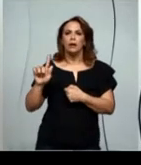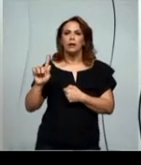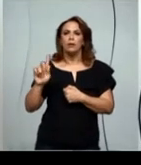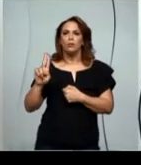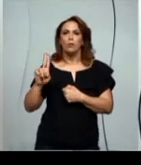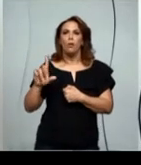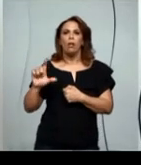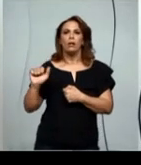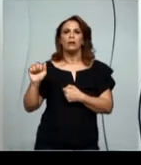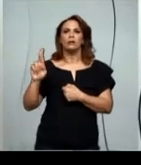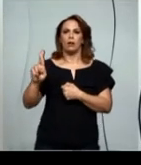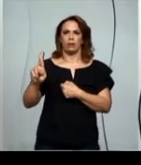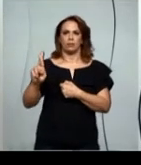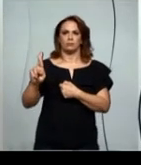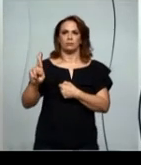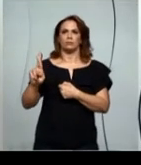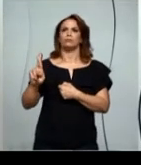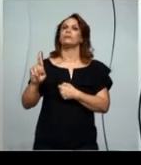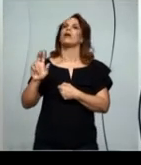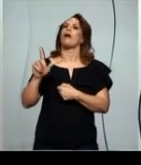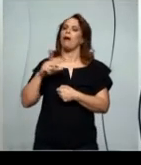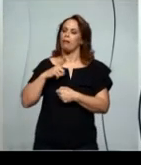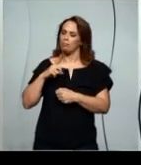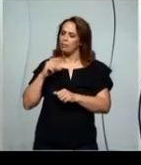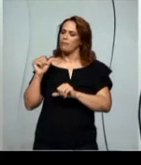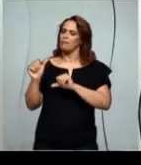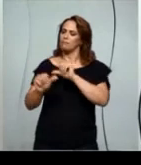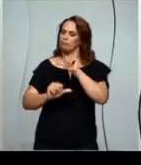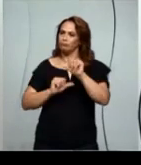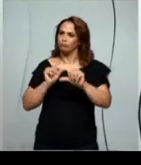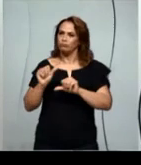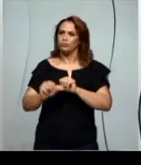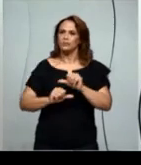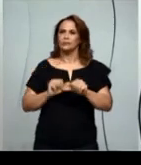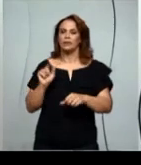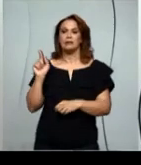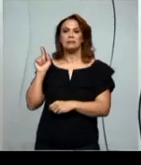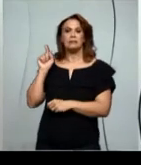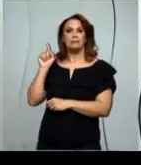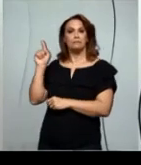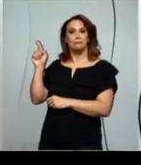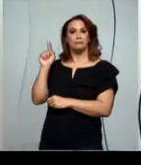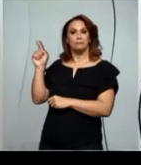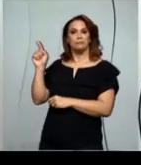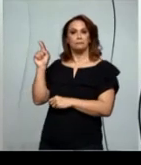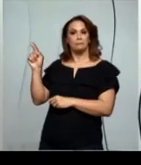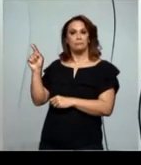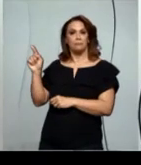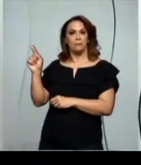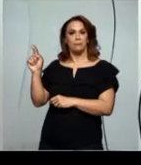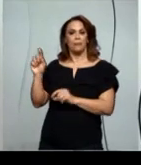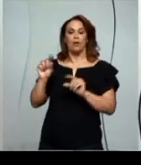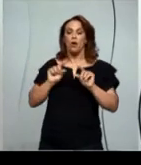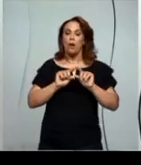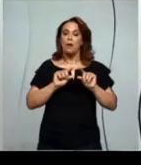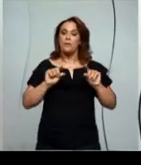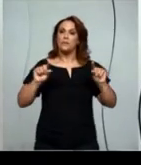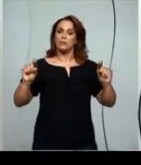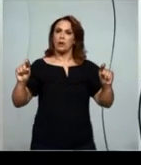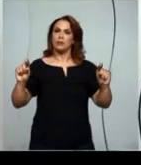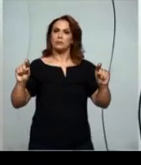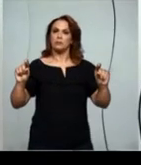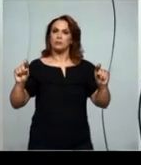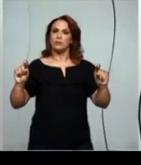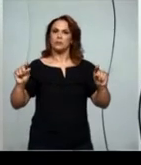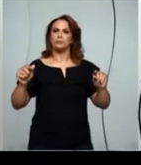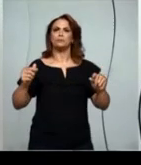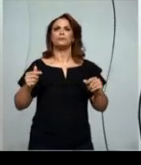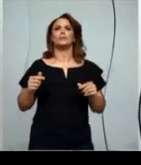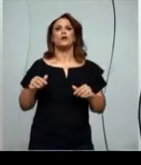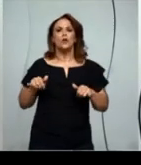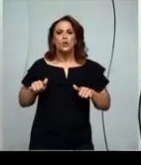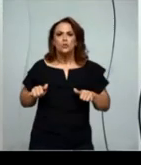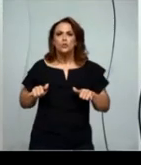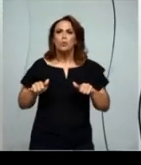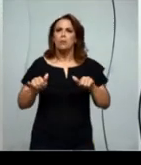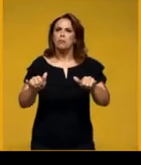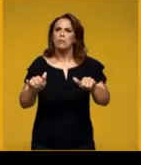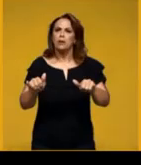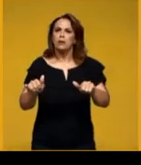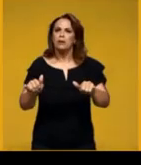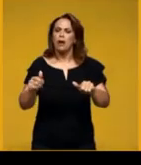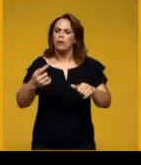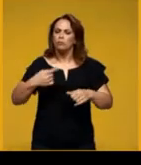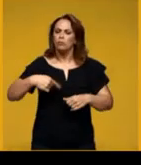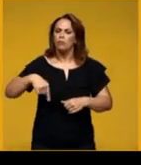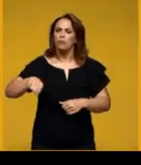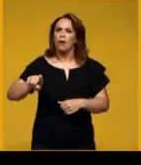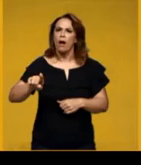go, que é o verbo ir. Nós temos aqui, nós vamos ao supermercado uma vez por semana, once a week. Ok? We go to the supermarket once a